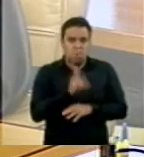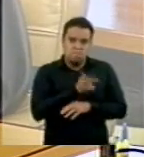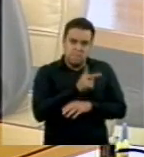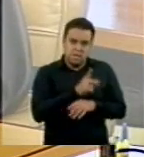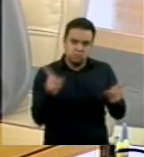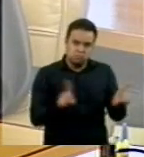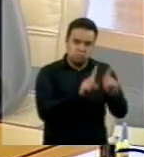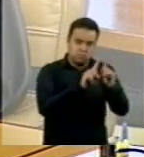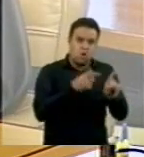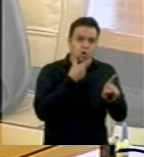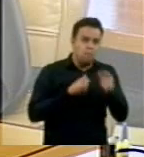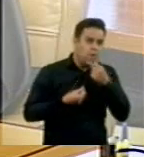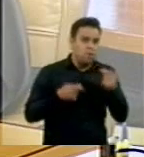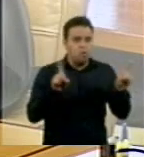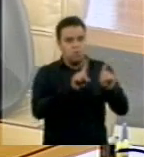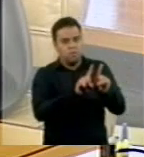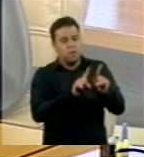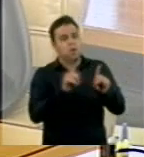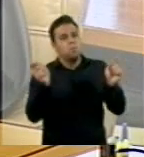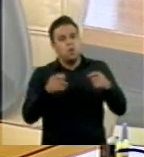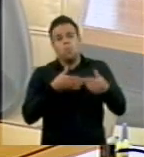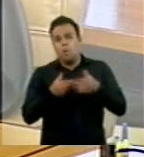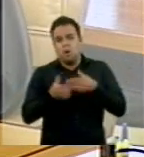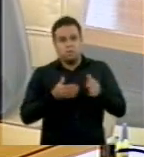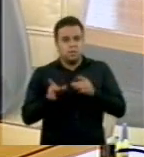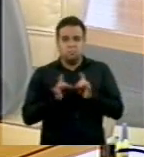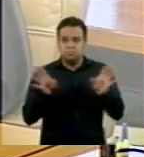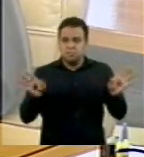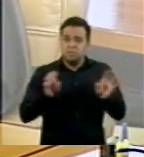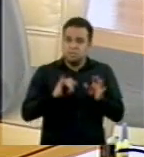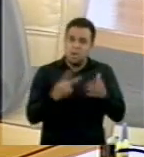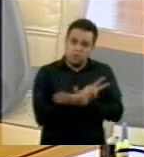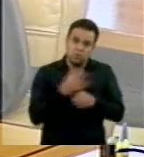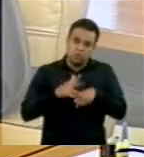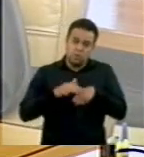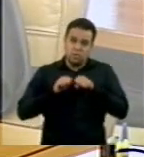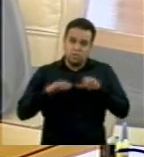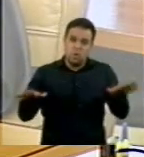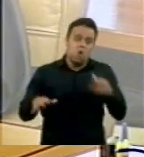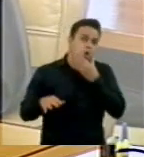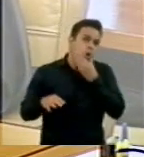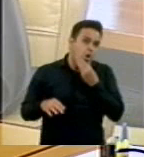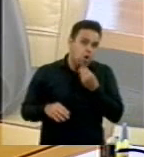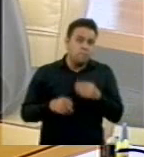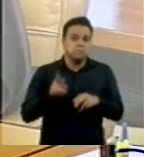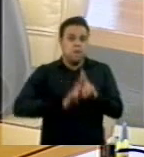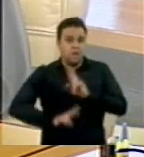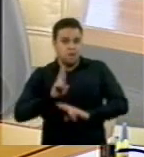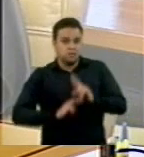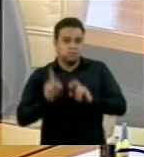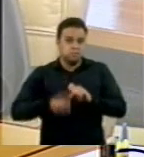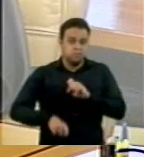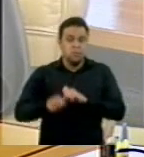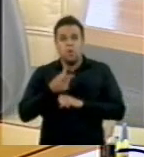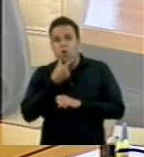relacionam sexualmente com pessoas do mesmo sexo, no caso, homens que se relacionam com outros